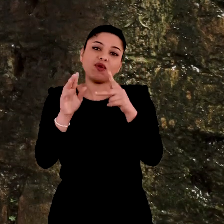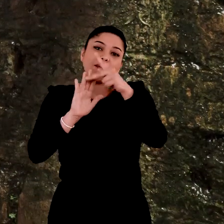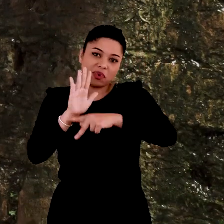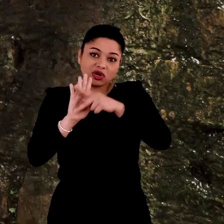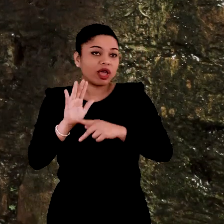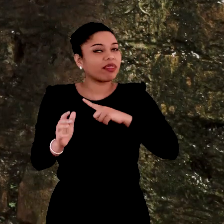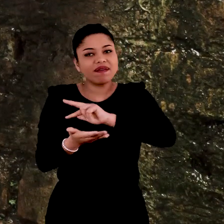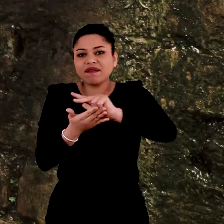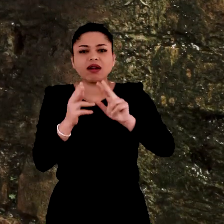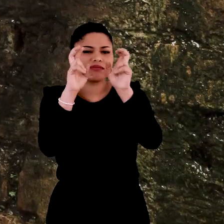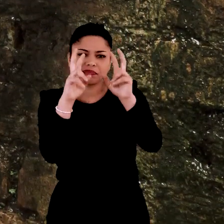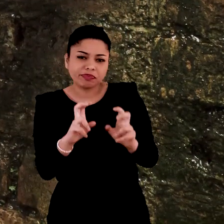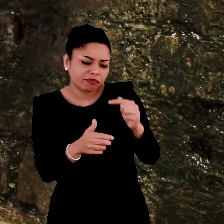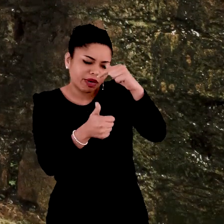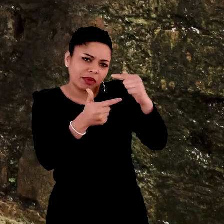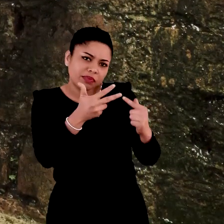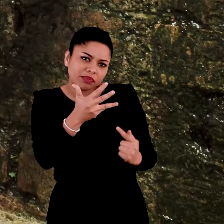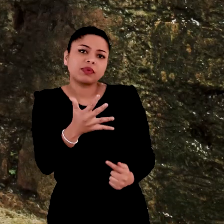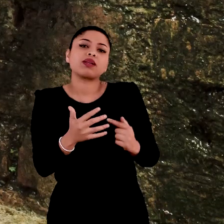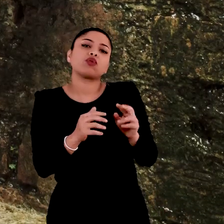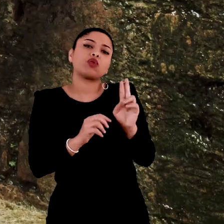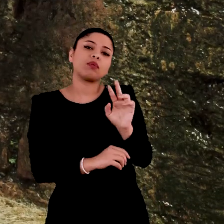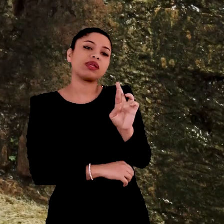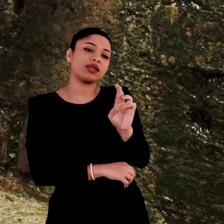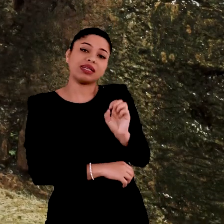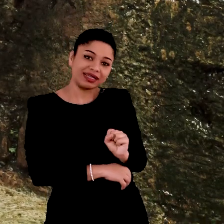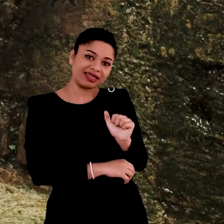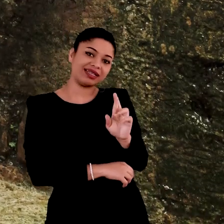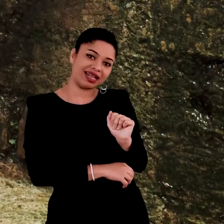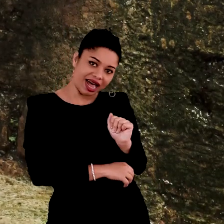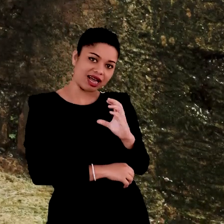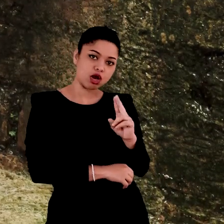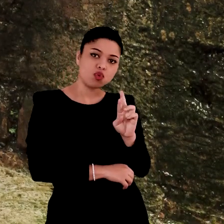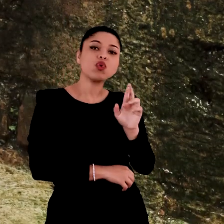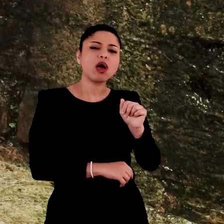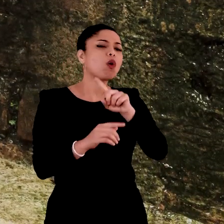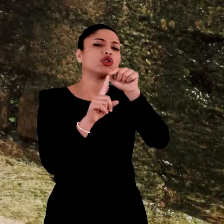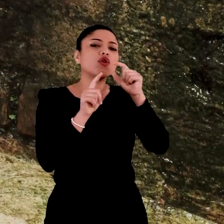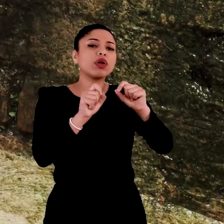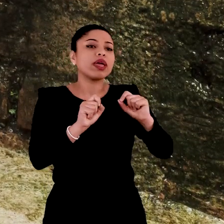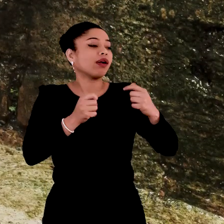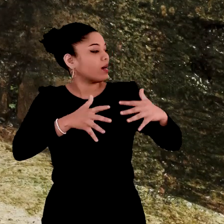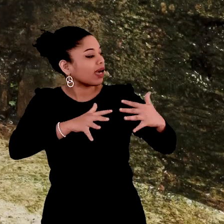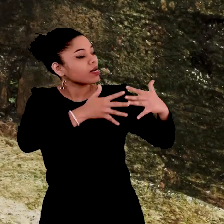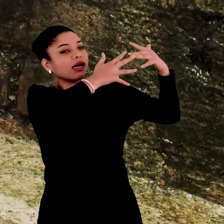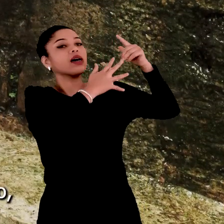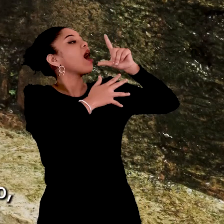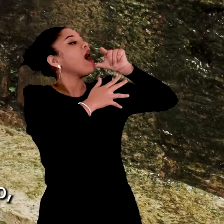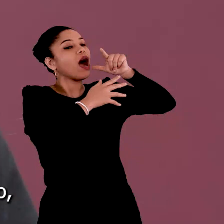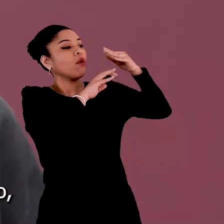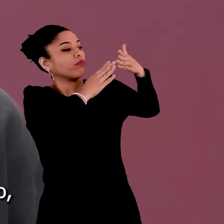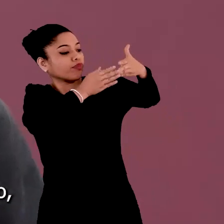de arrimo no fundo do lote. A gente trouxe a água do córrego Saracura para dentro do pátio, para dentro da casa.